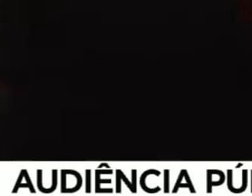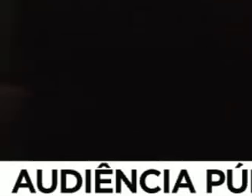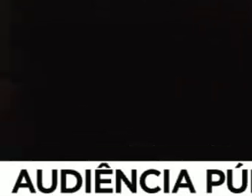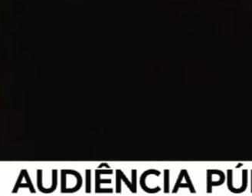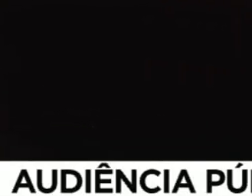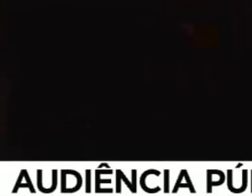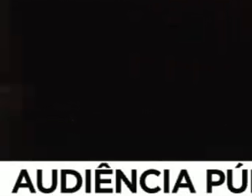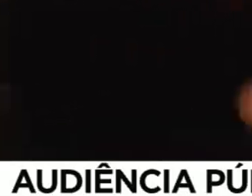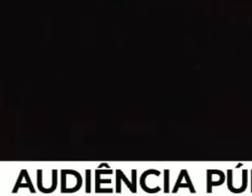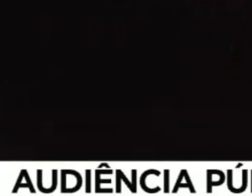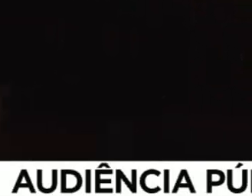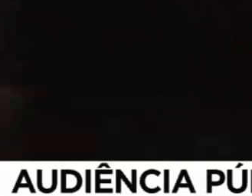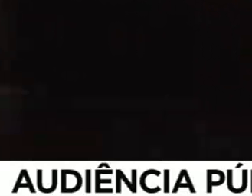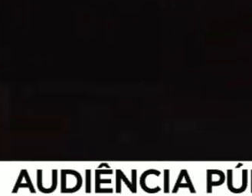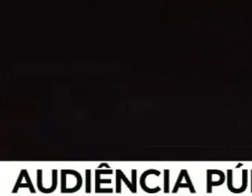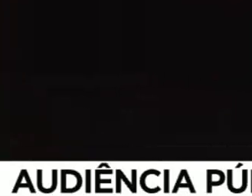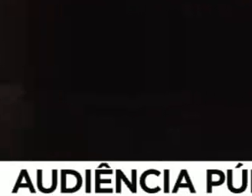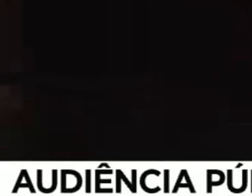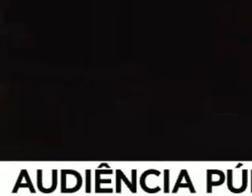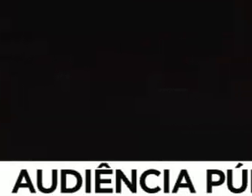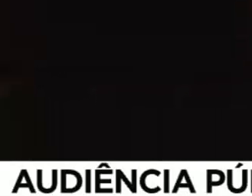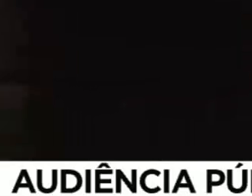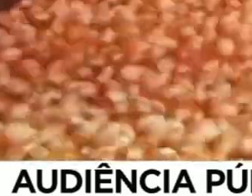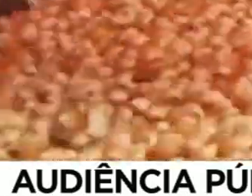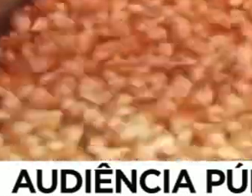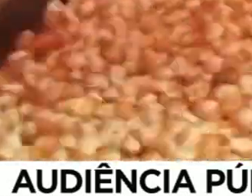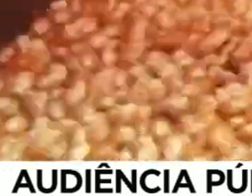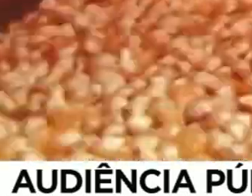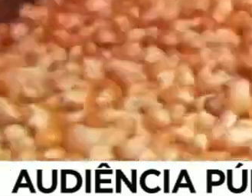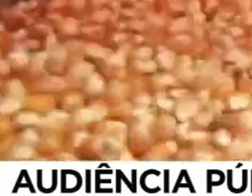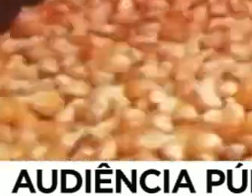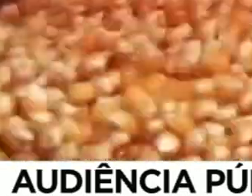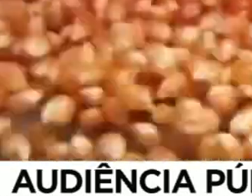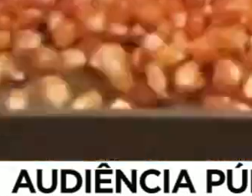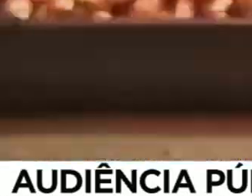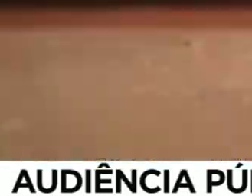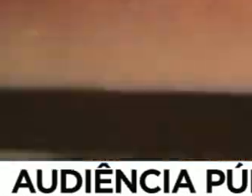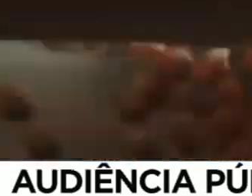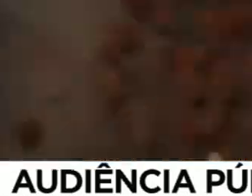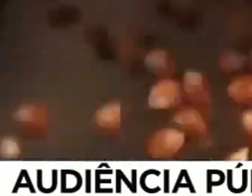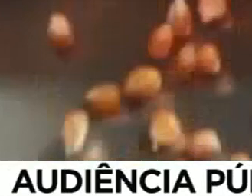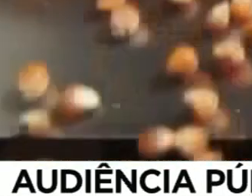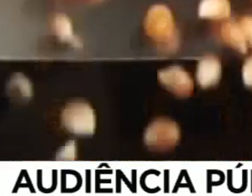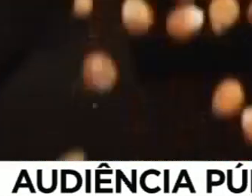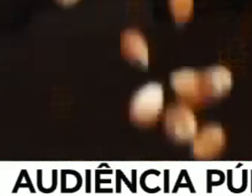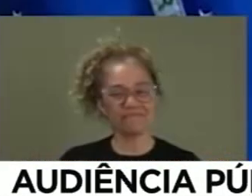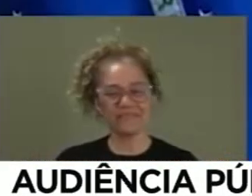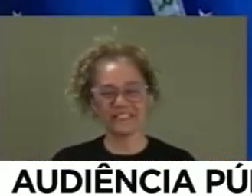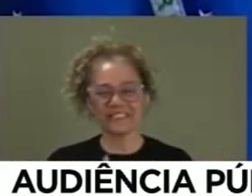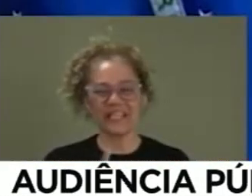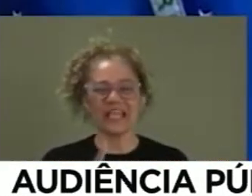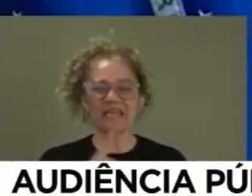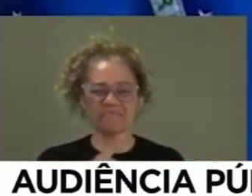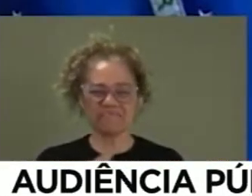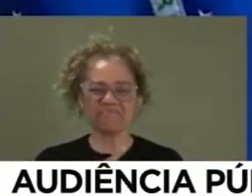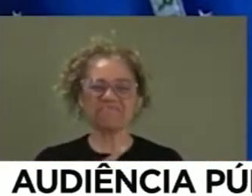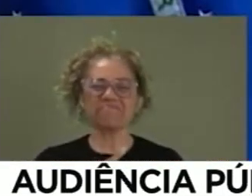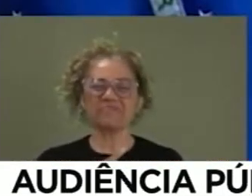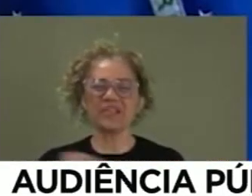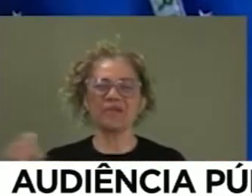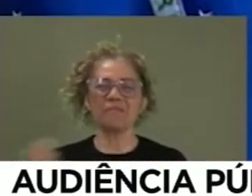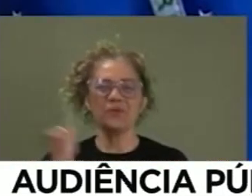e presidente executivo da Associação Brasileira dos Produtores de Milho. Alisson foi estadista,